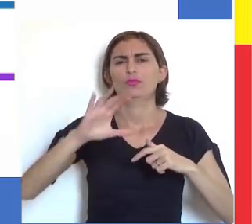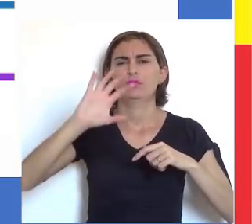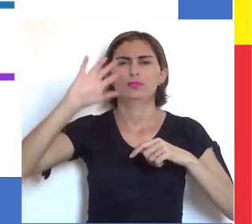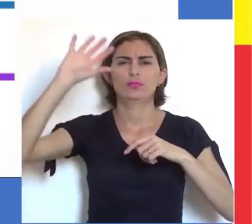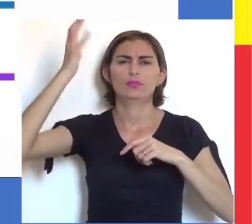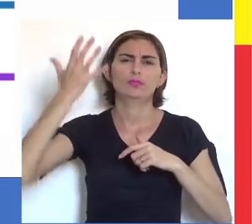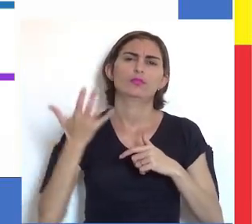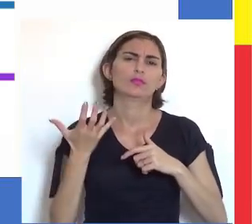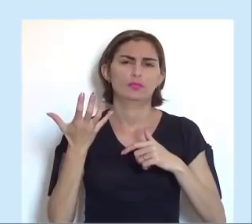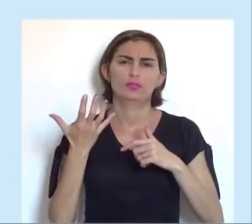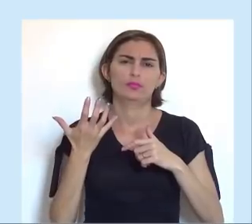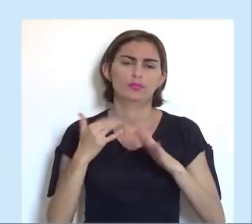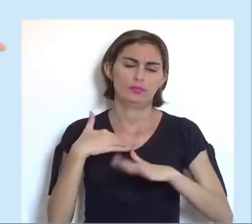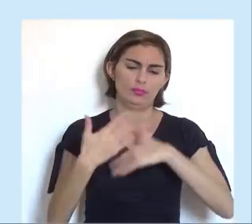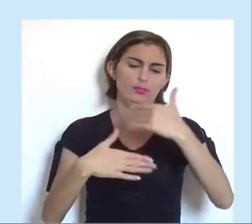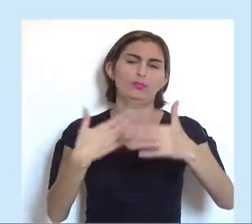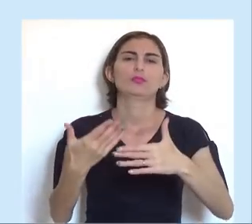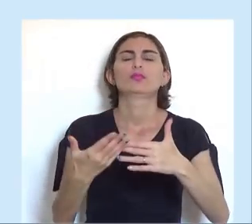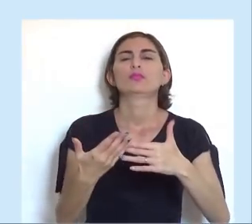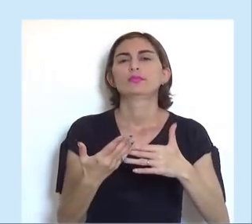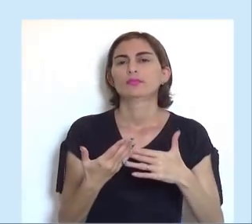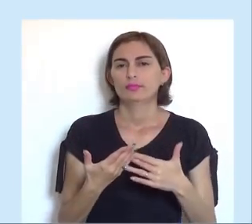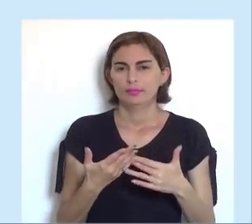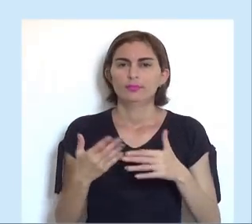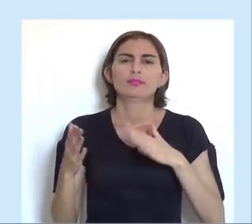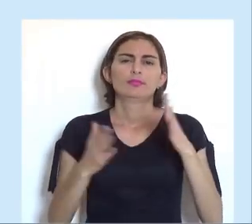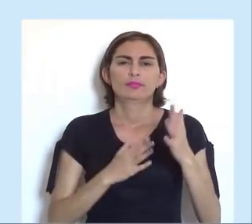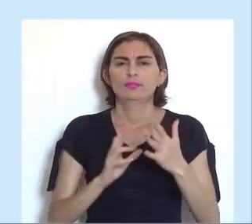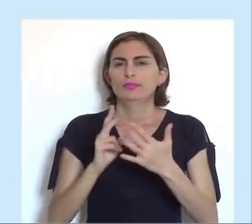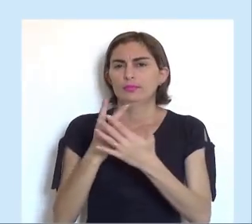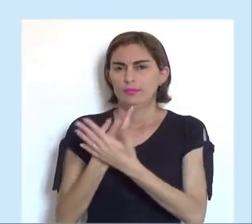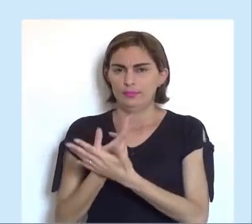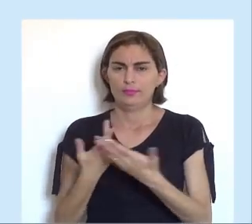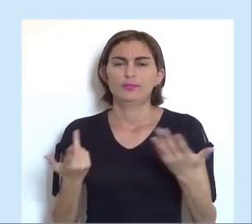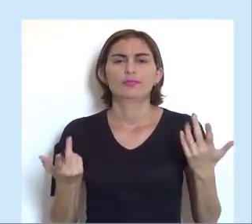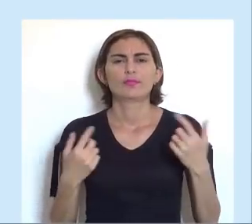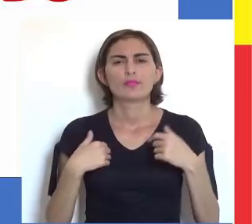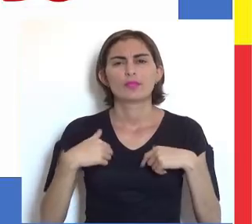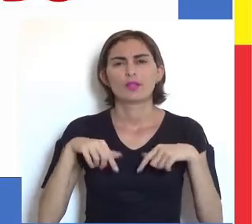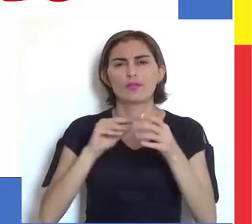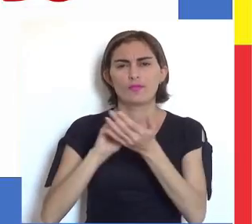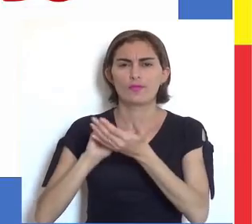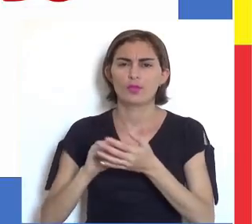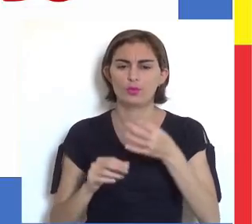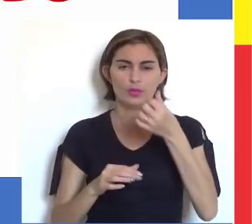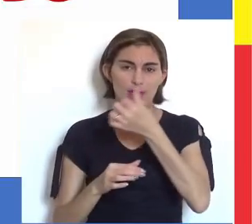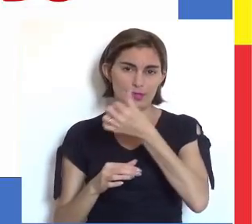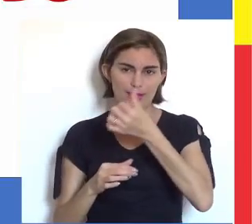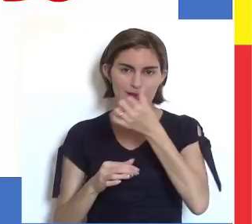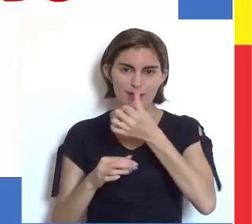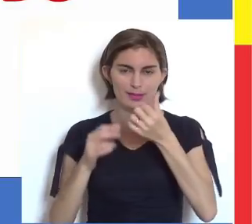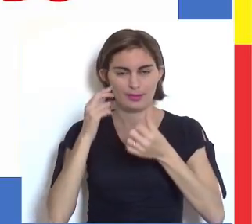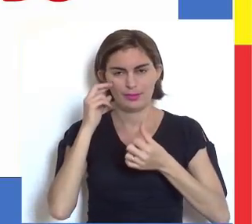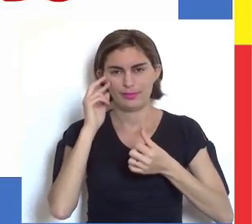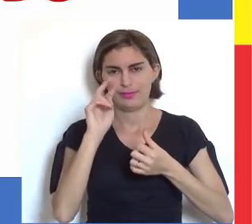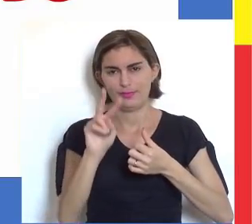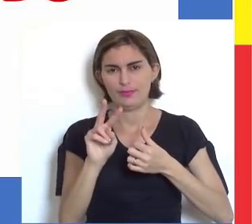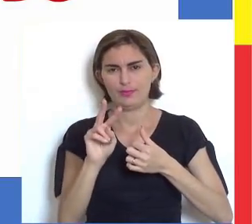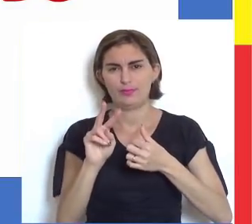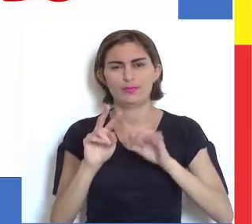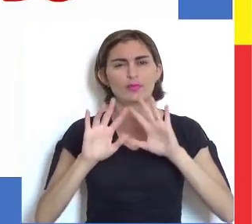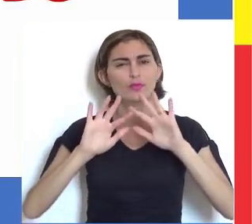vai acontecer, onde vai se suceder esses episódios aí. Faltou a sexta questão, vocês